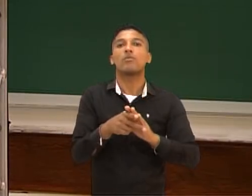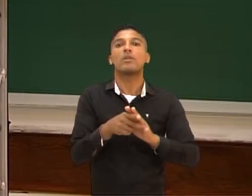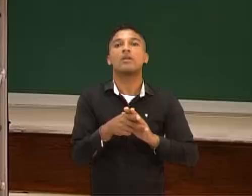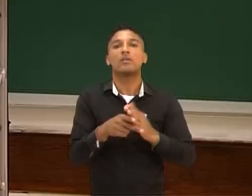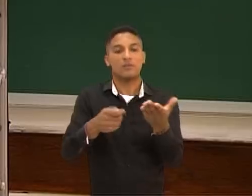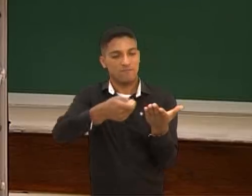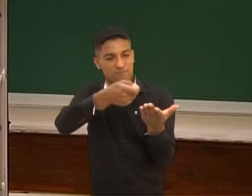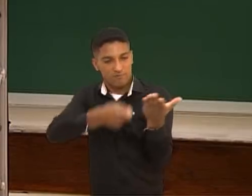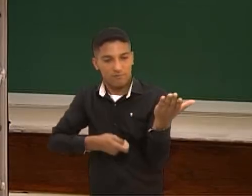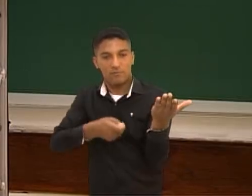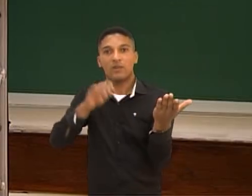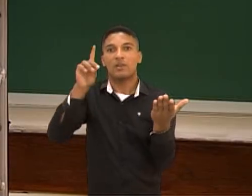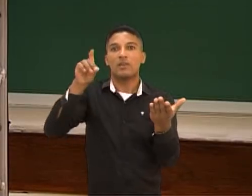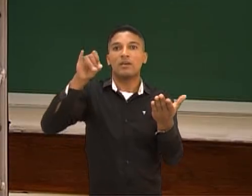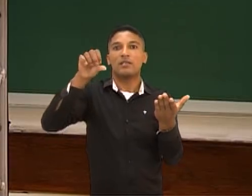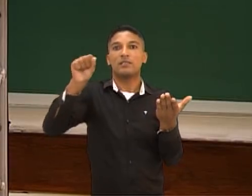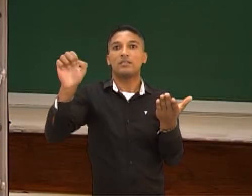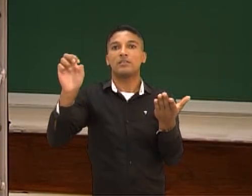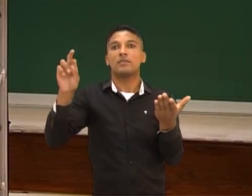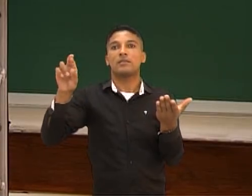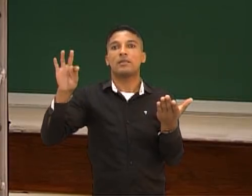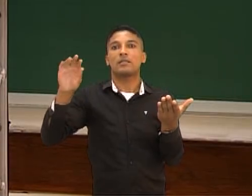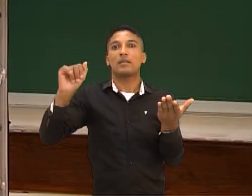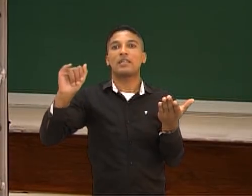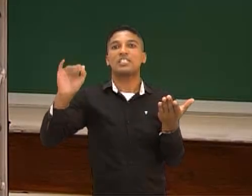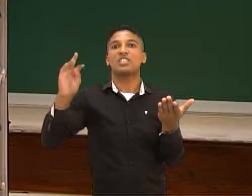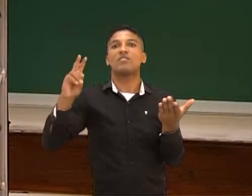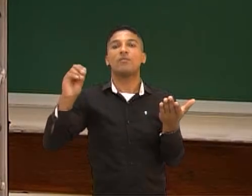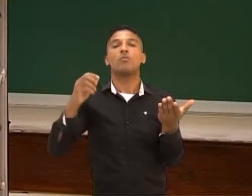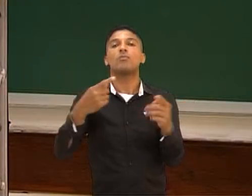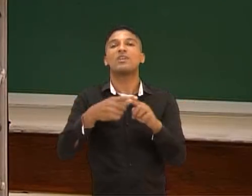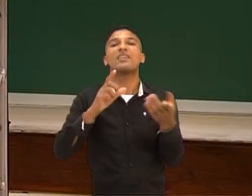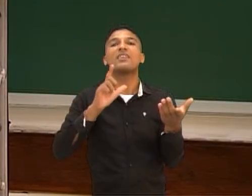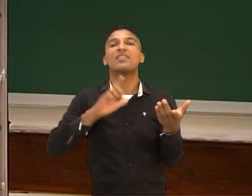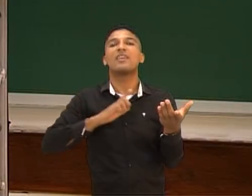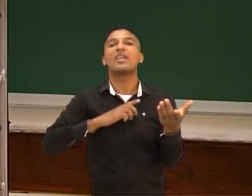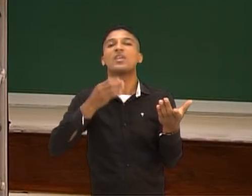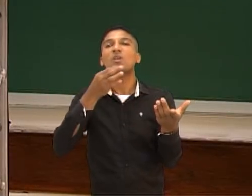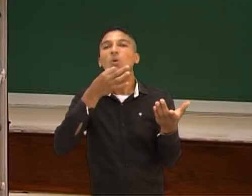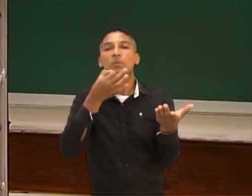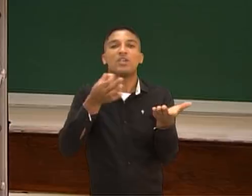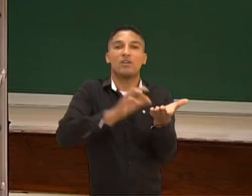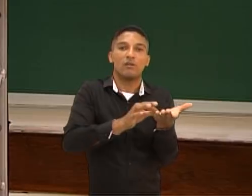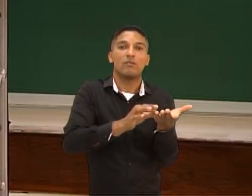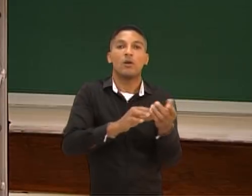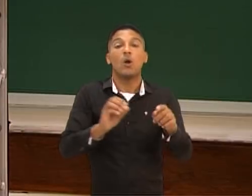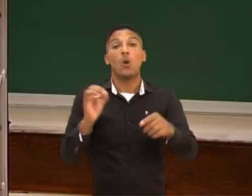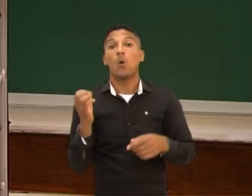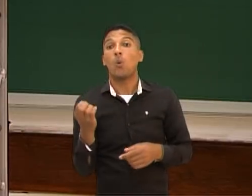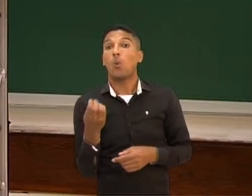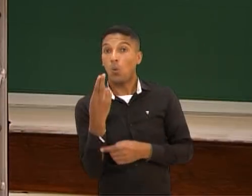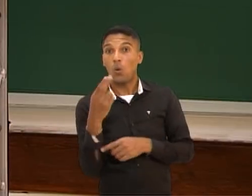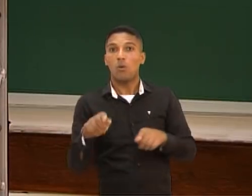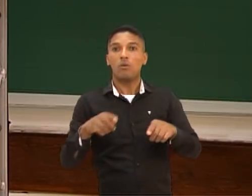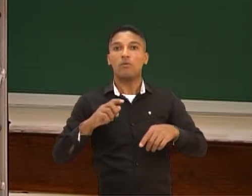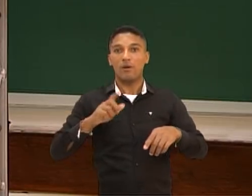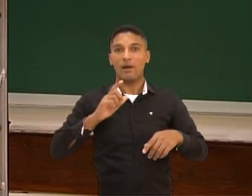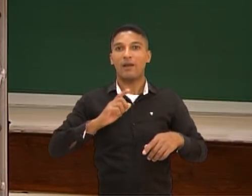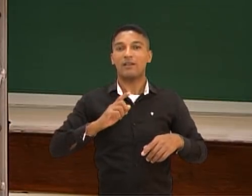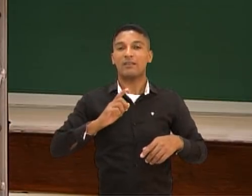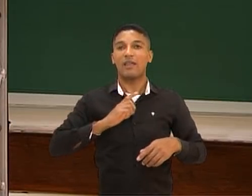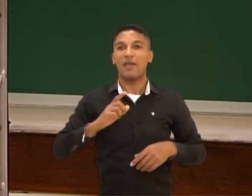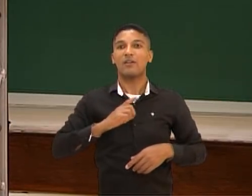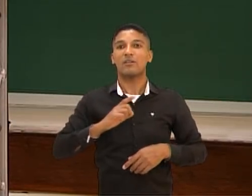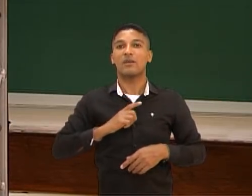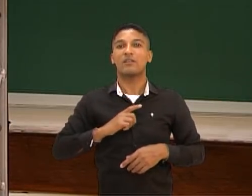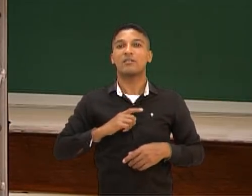é informativo, né? Ou ele é uma charge, é uma tirinha, é um conto, enfim, é um pôster,